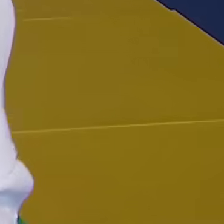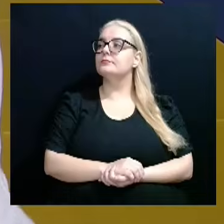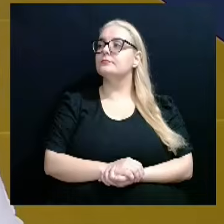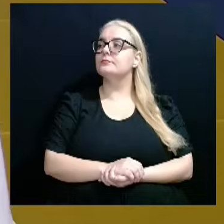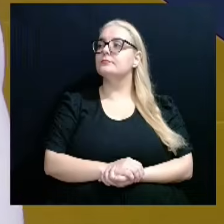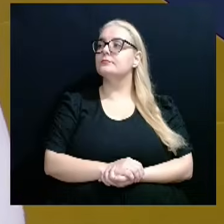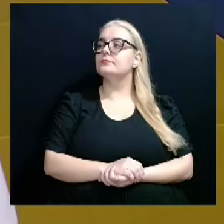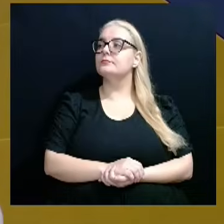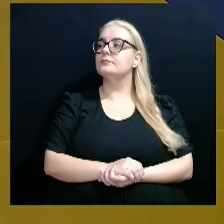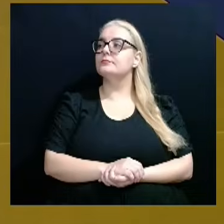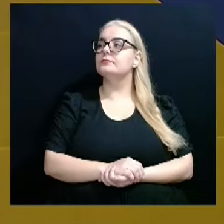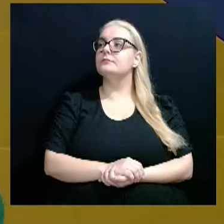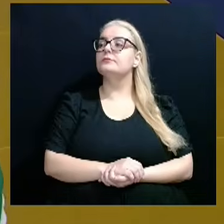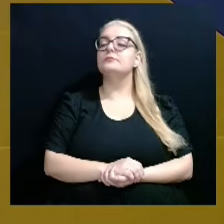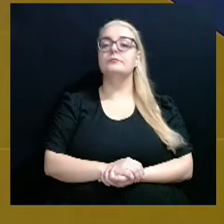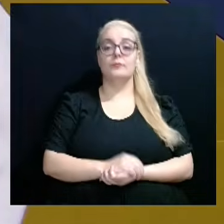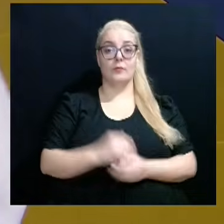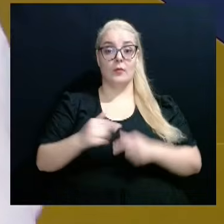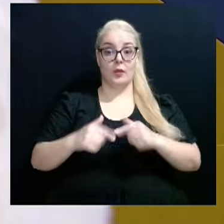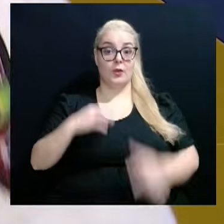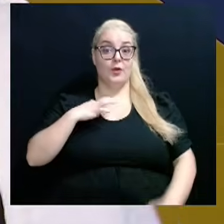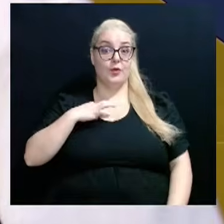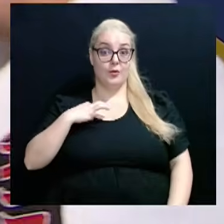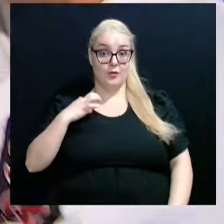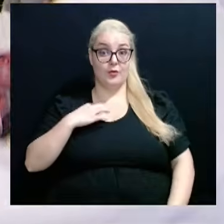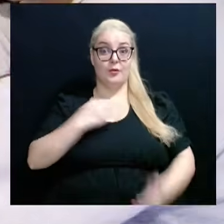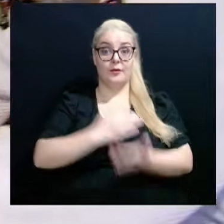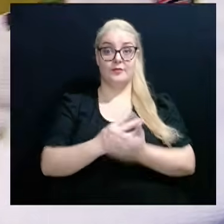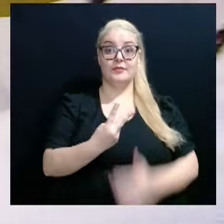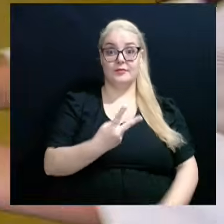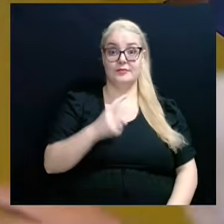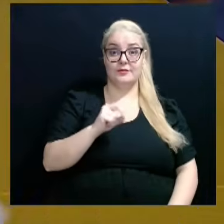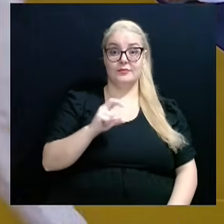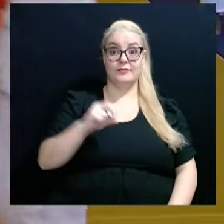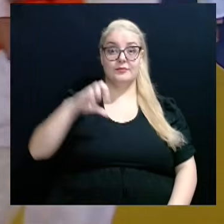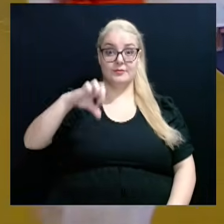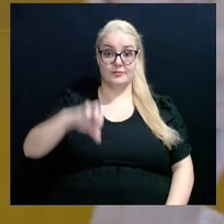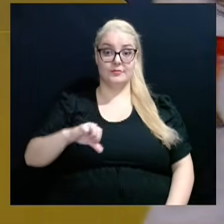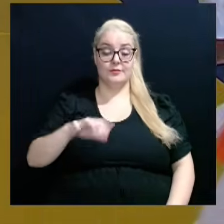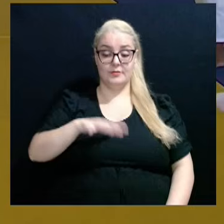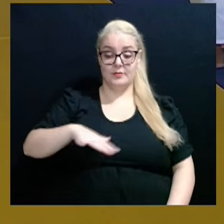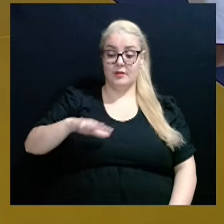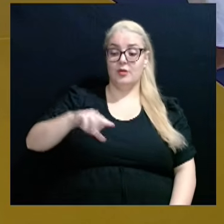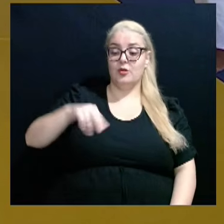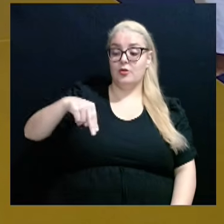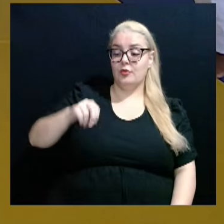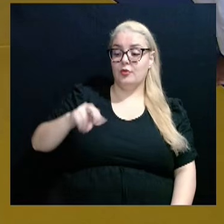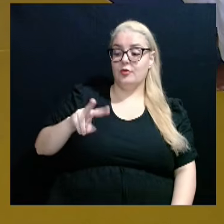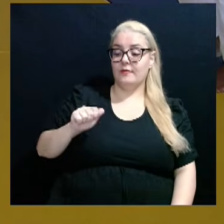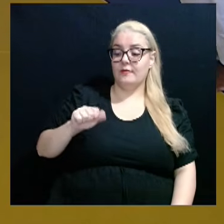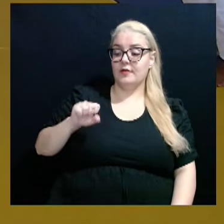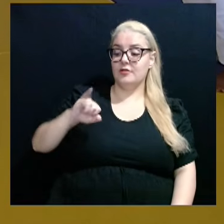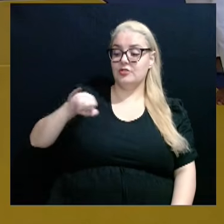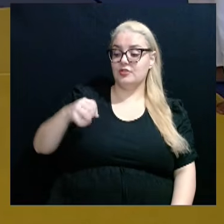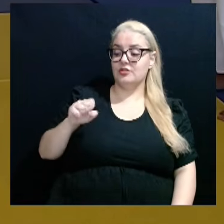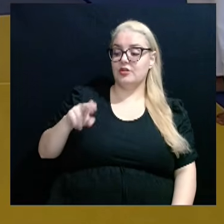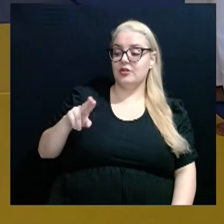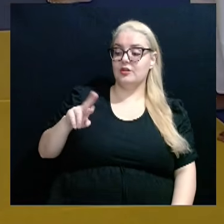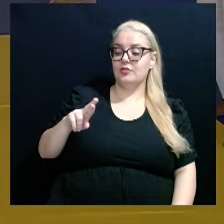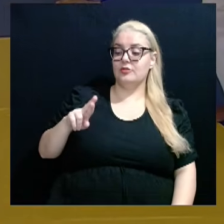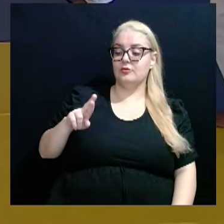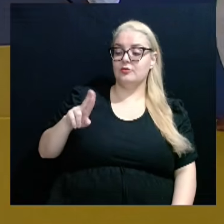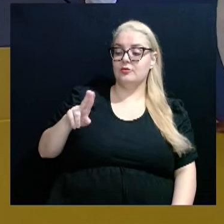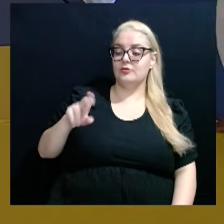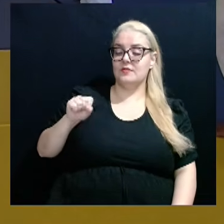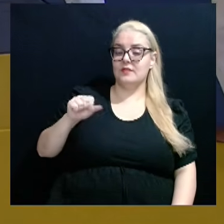trabalho voluntário que começou em 2009 aqui no Espaço Nova Jerusalém, em Campinas, e se tornou referência em toda a região. Hoje aqui no